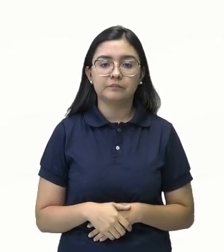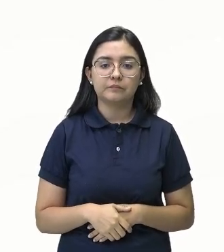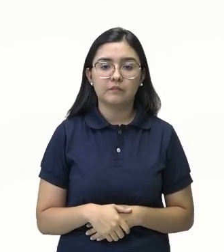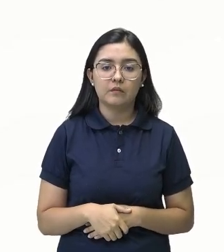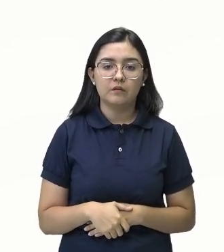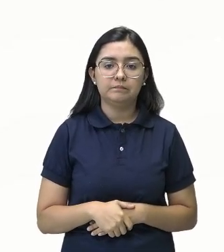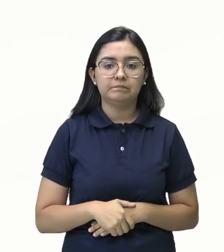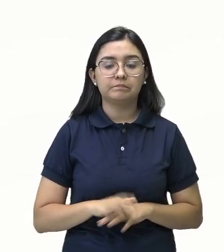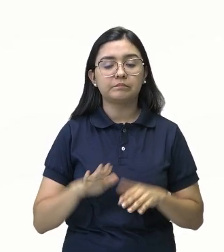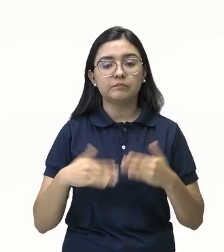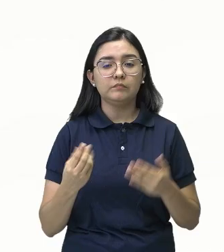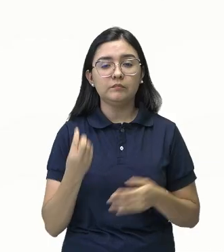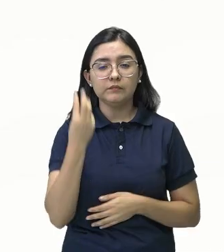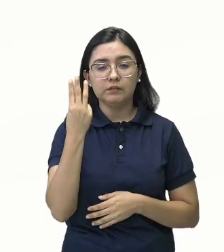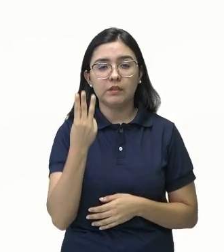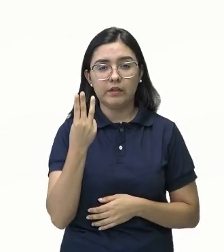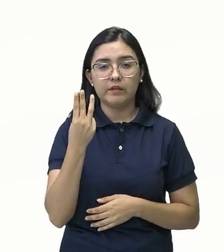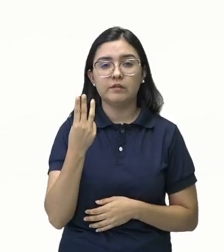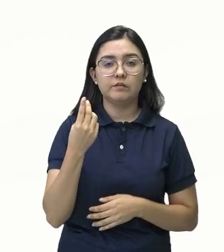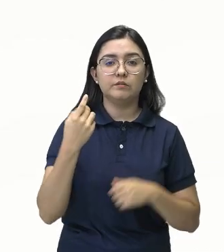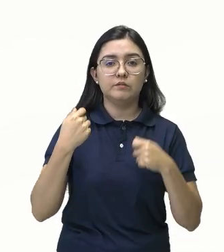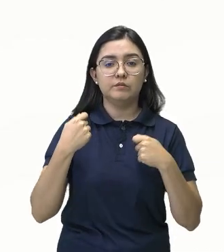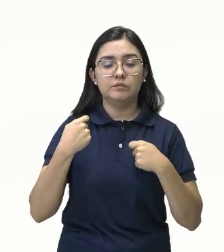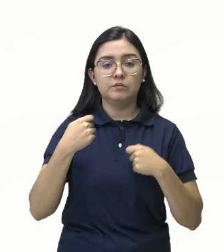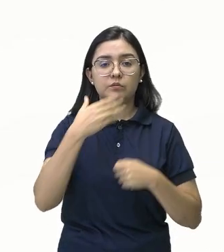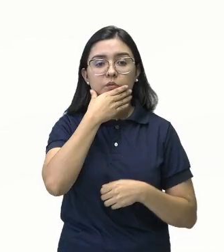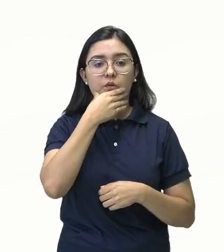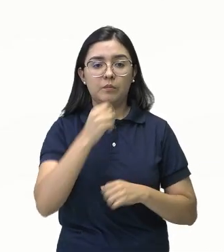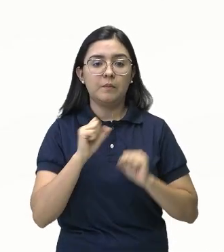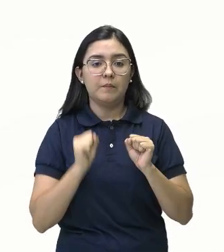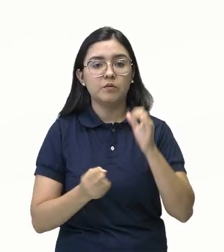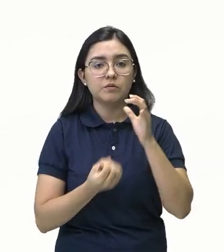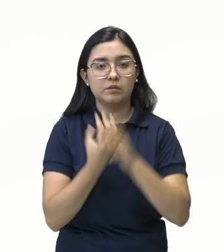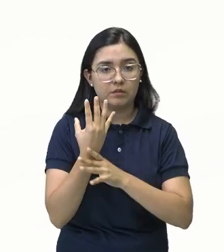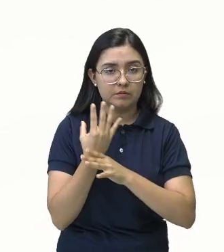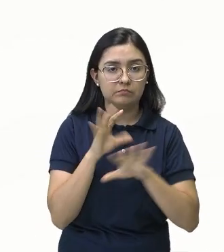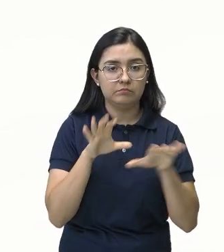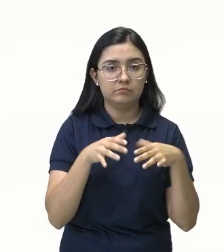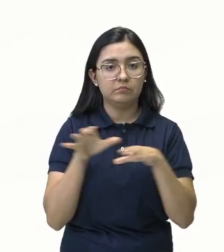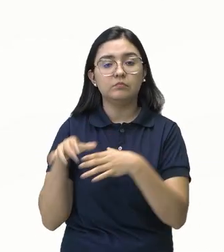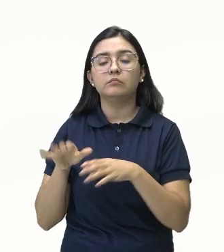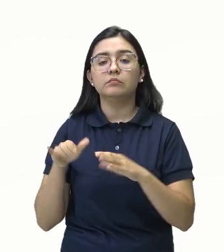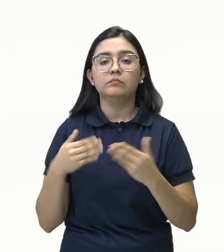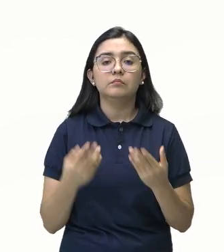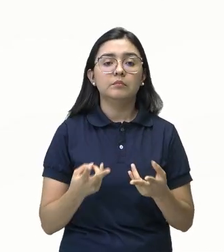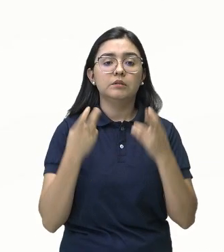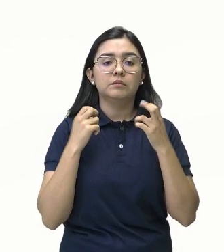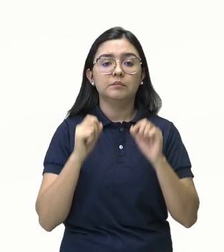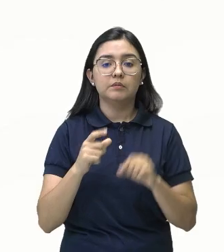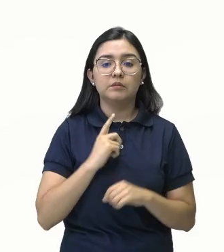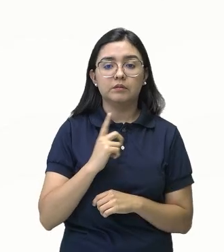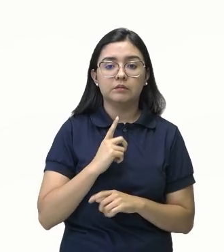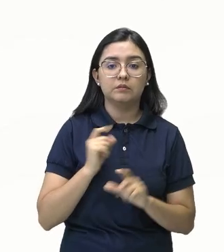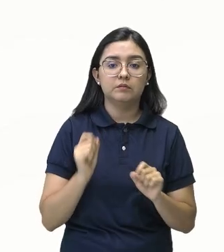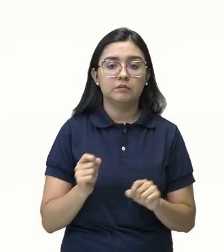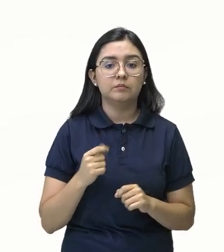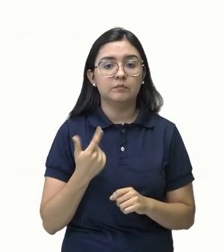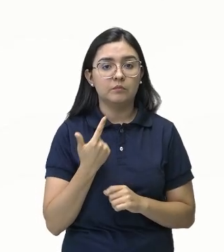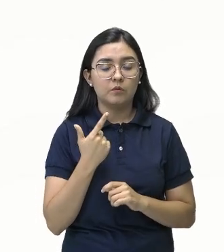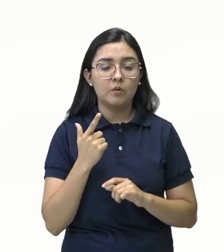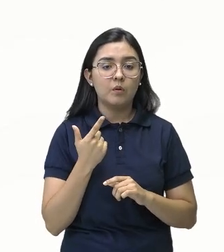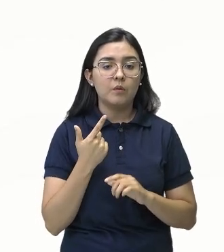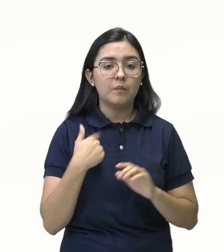com pelo menos 3 homens, podem ser formadas? Então, observe que agora tem novamente mais uma